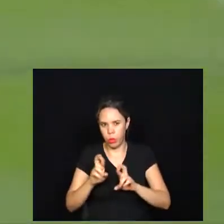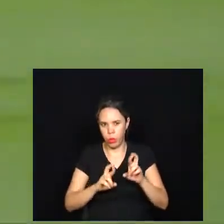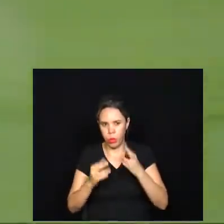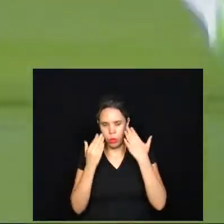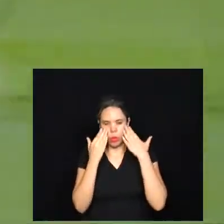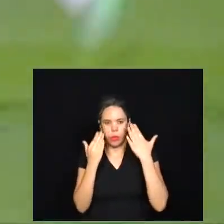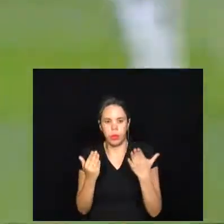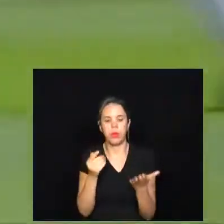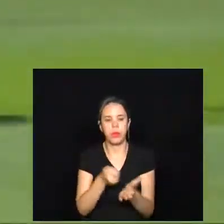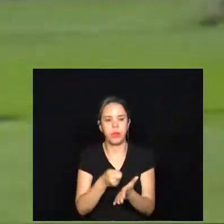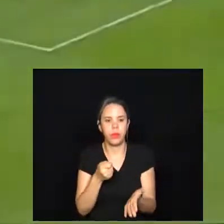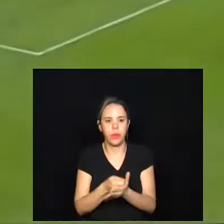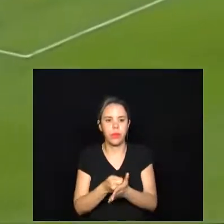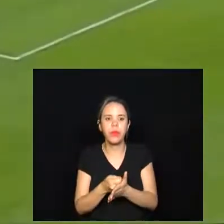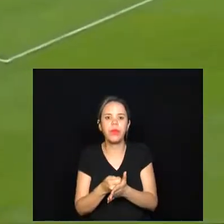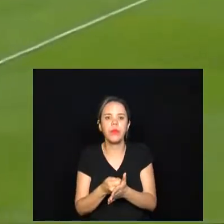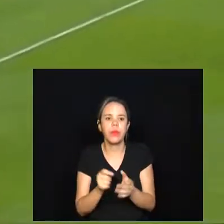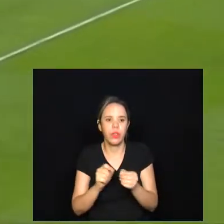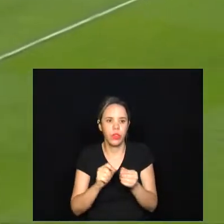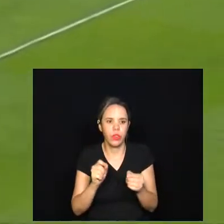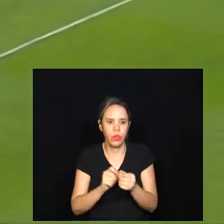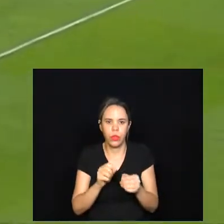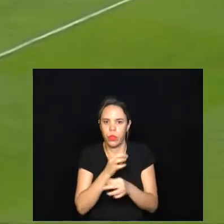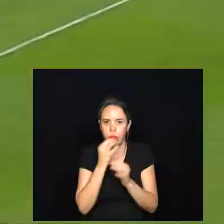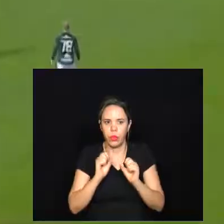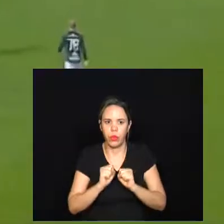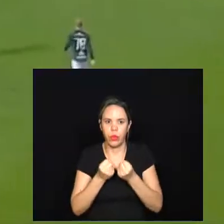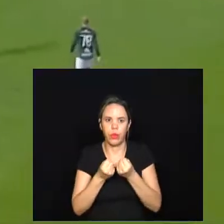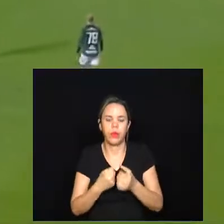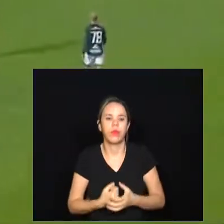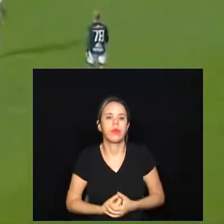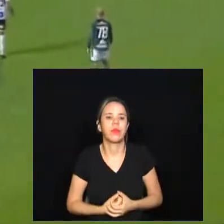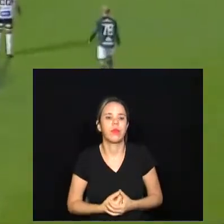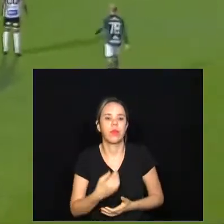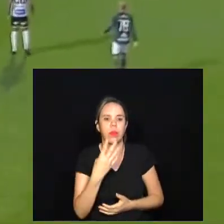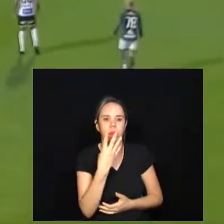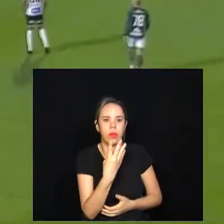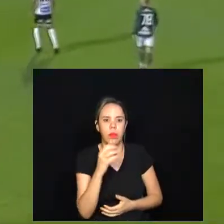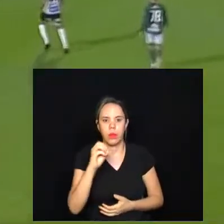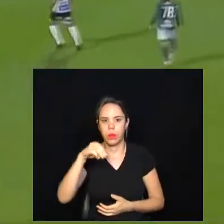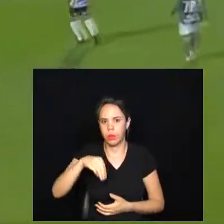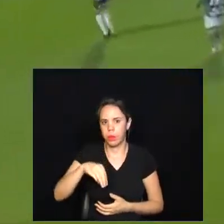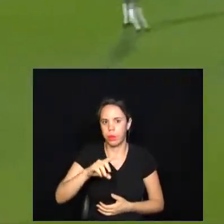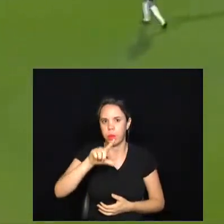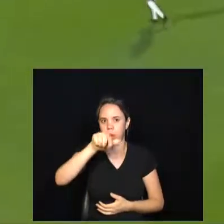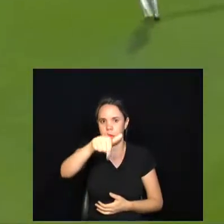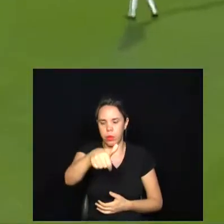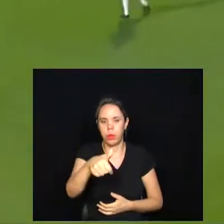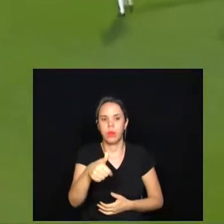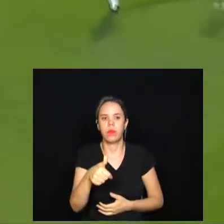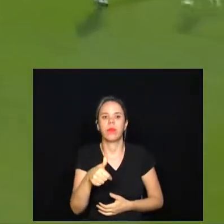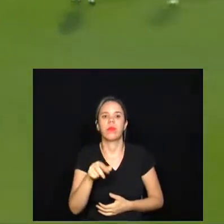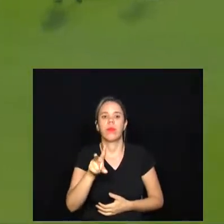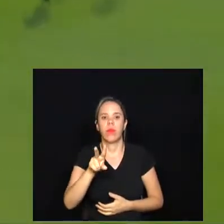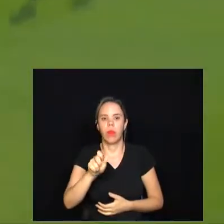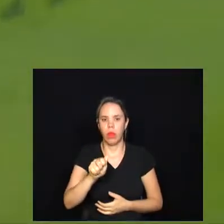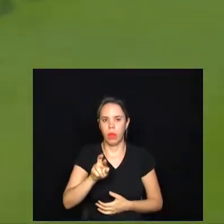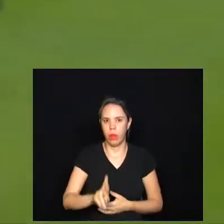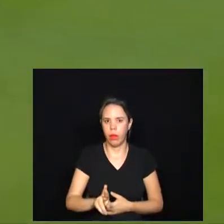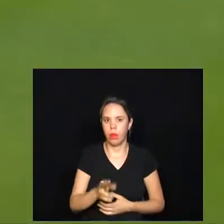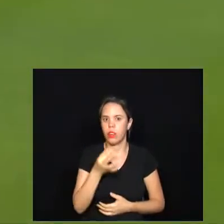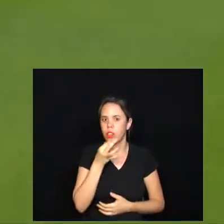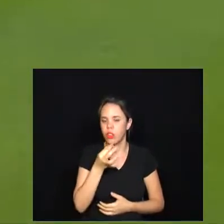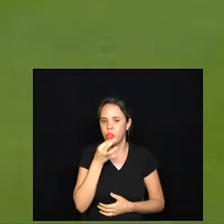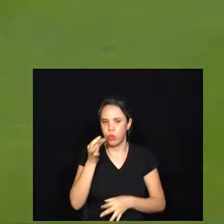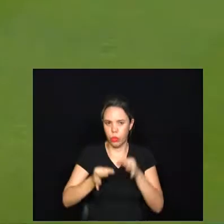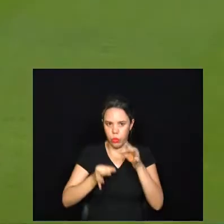e obrigou Wilson a fazer bela defesa. Aos 40 minutos, depois do VAR ter chamado o árbitro